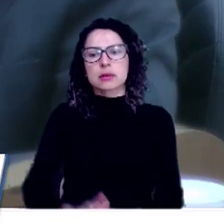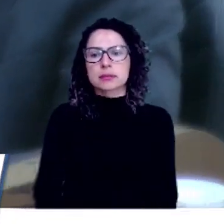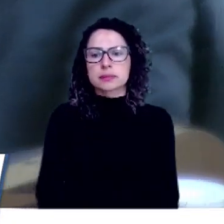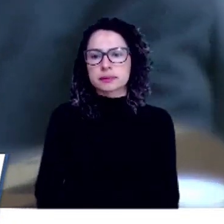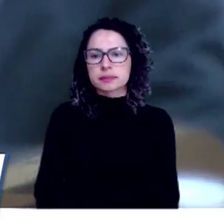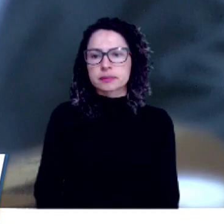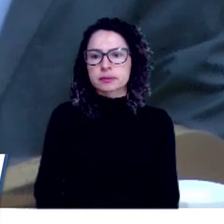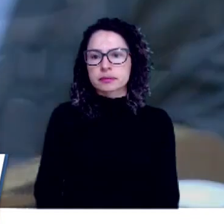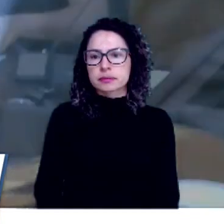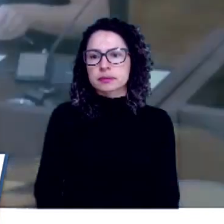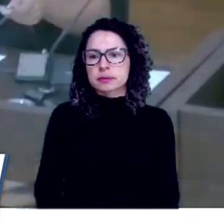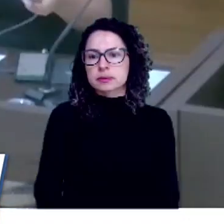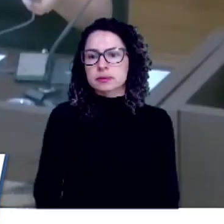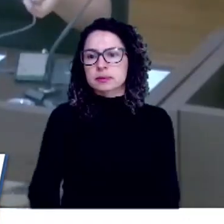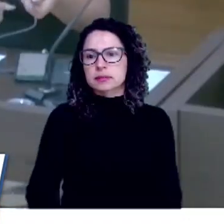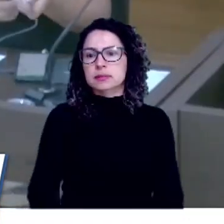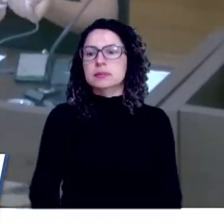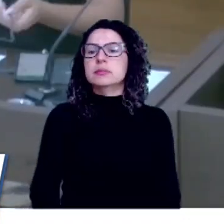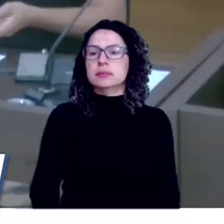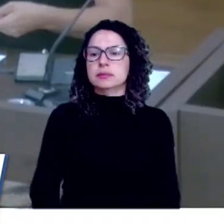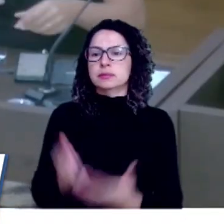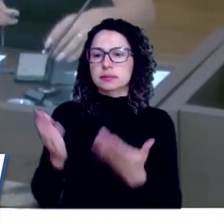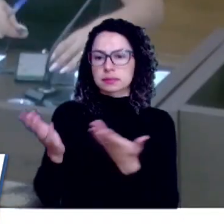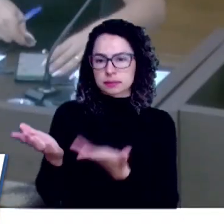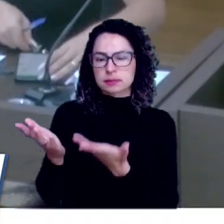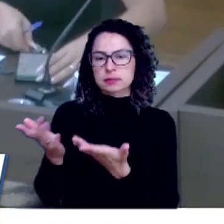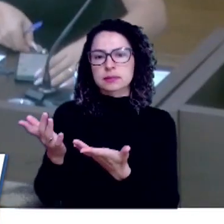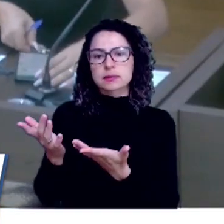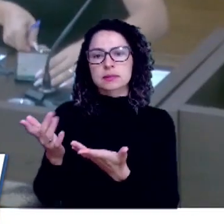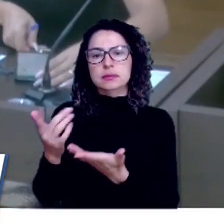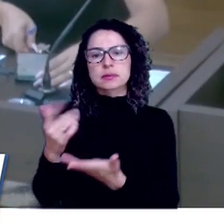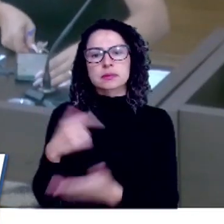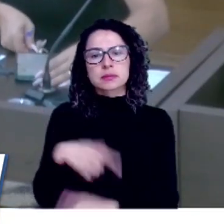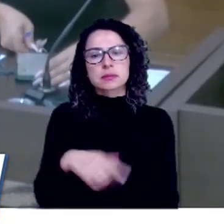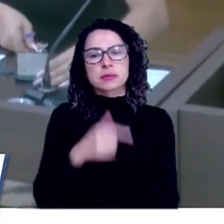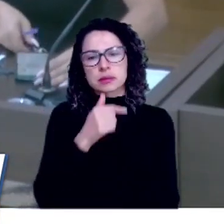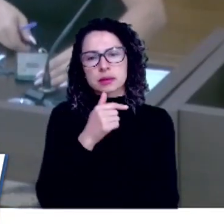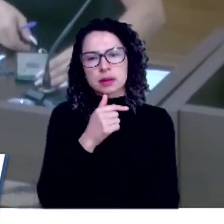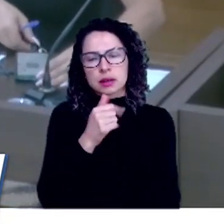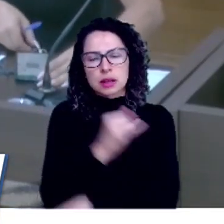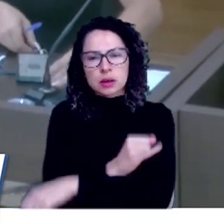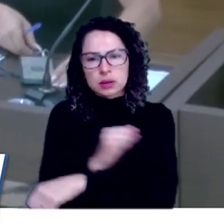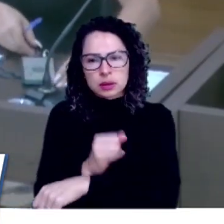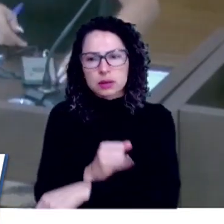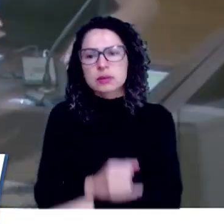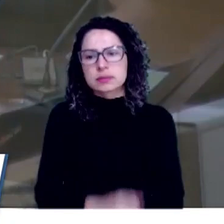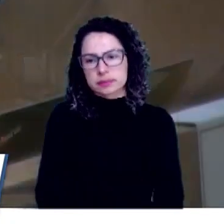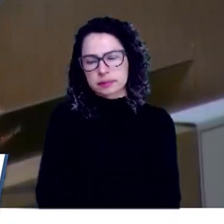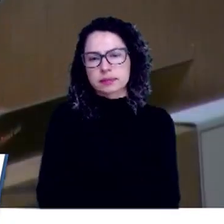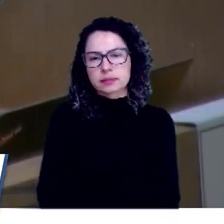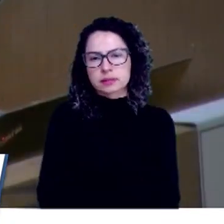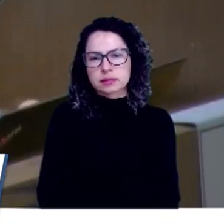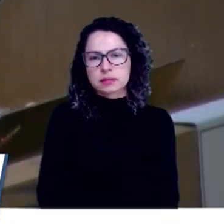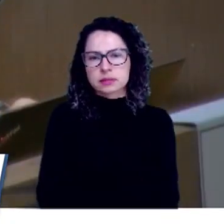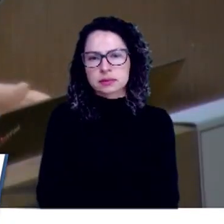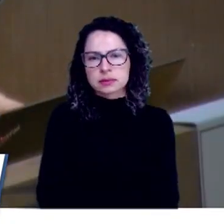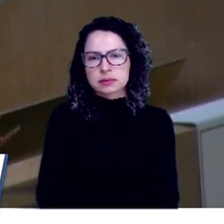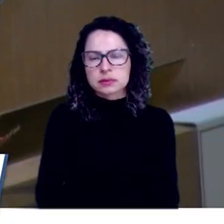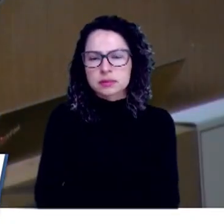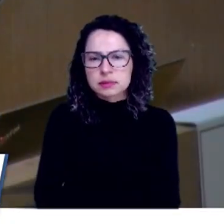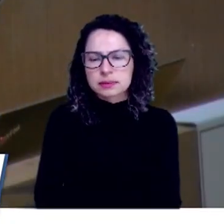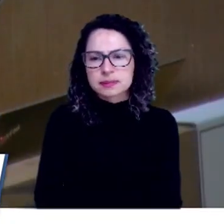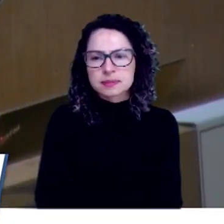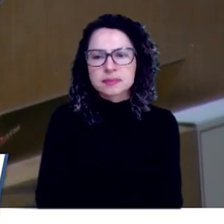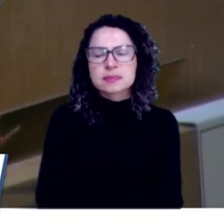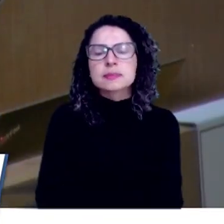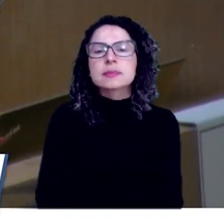Continuo com a palavra o plenário. Peço a palavra, excelência. Com a palavra, vereador Hilton Sérgio. Só para também tocar num assunto, ó, que eu procurei aqui, tá assim. Já